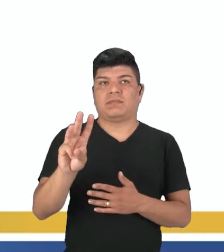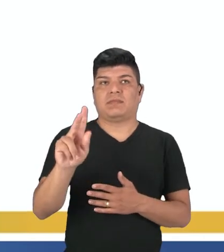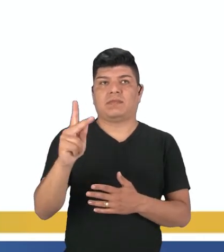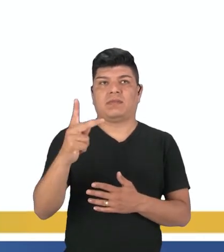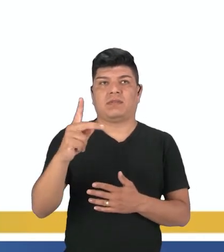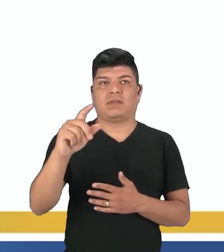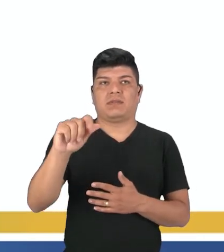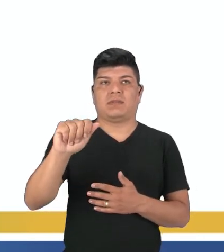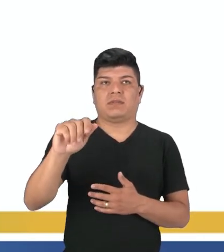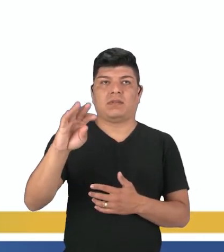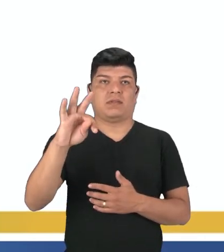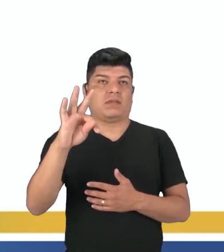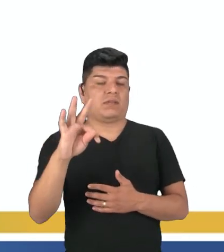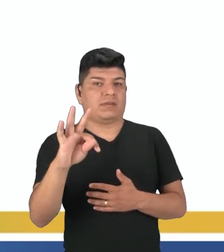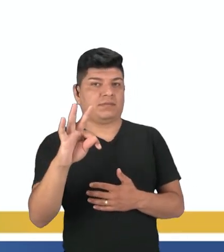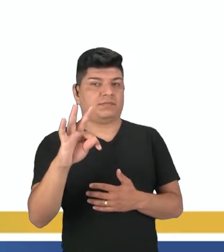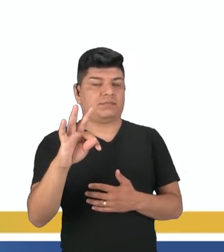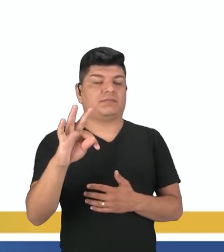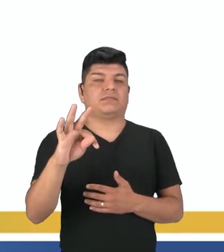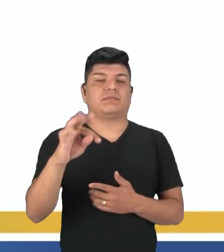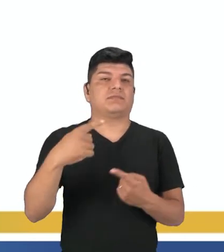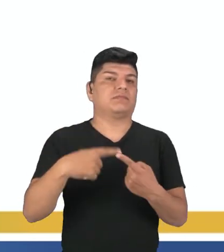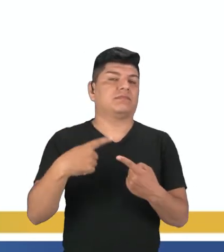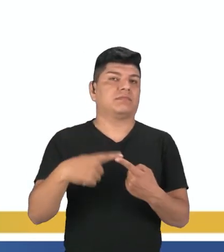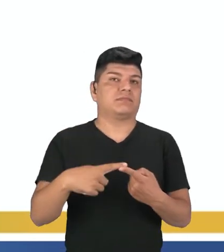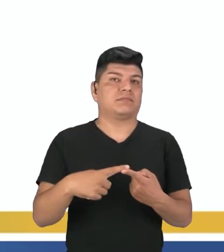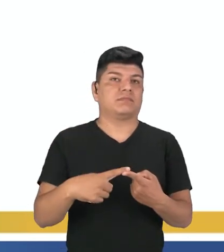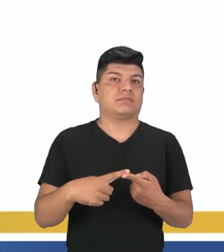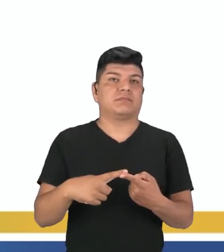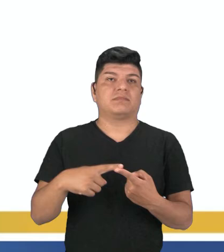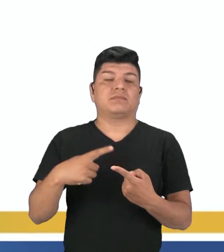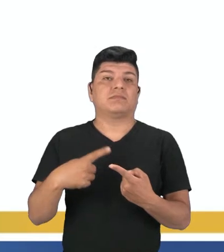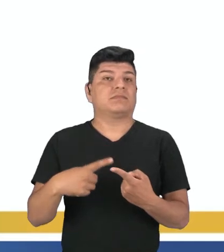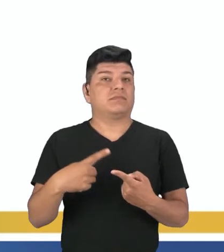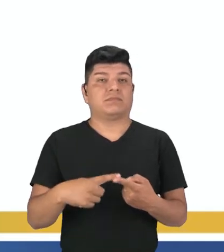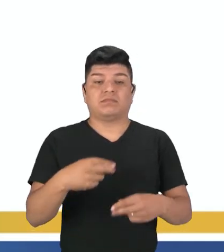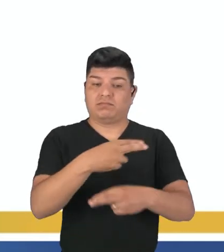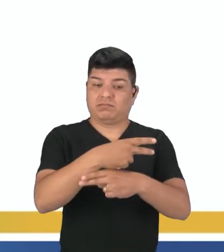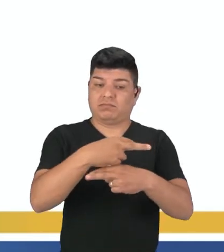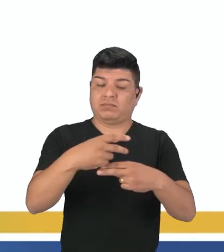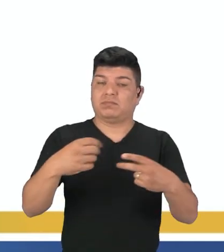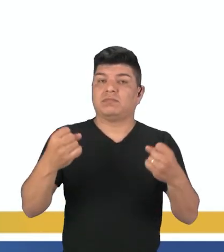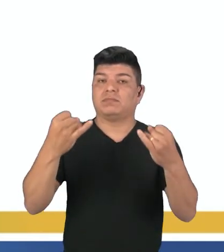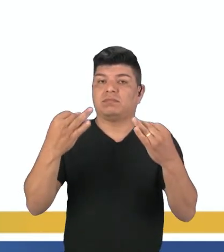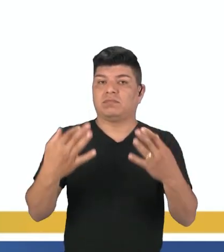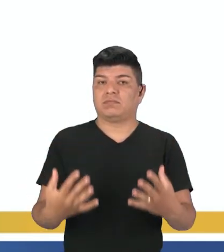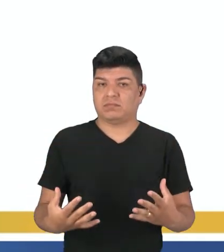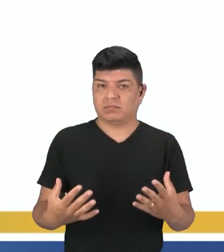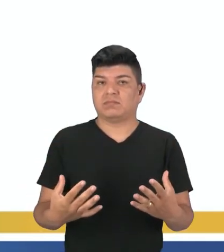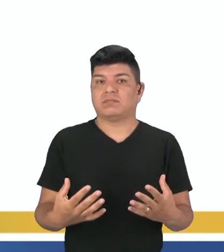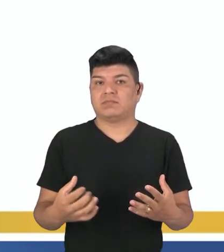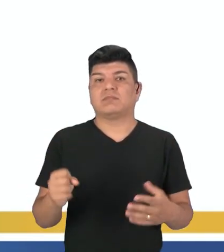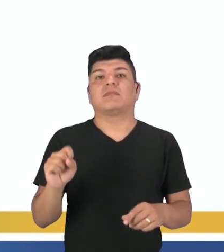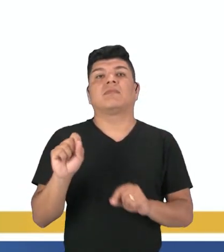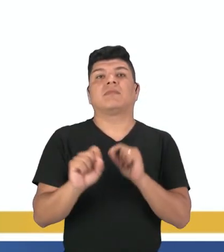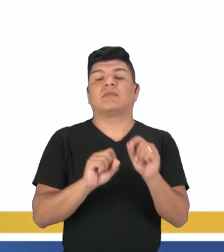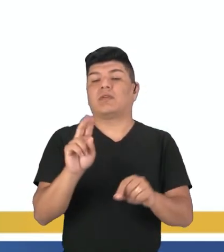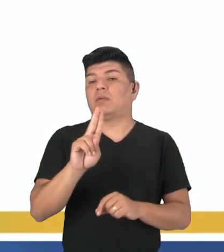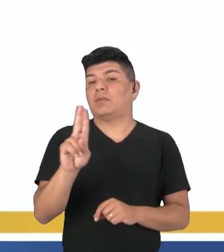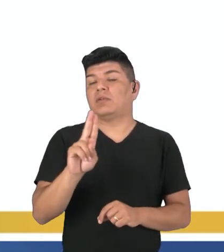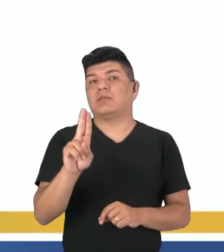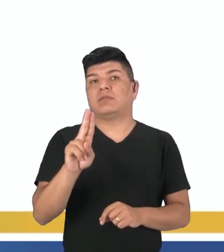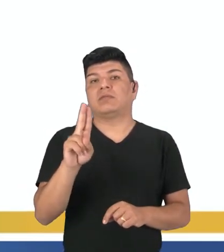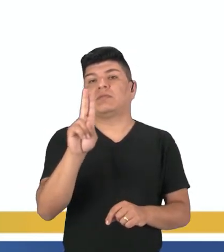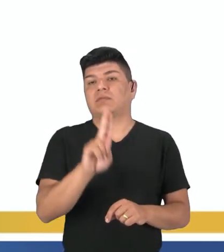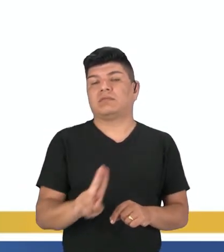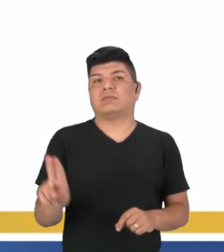pronome interrogativo que melhor se encaixa é o what. Por quê? Porque eu estou falando sobre uma coisa, sobre um substantivo, estou falando sobre nome. Então